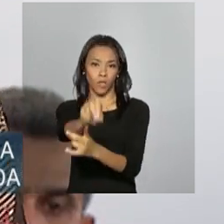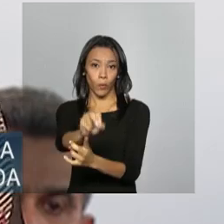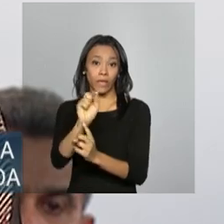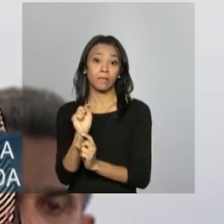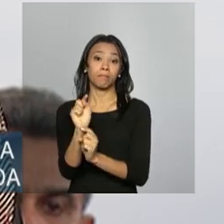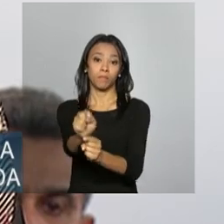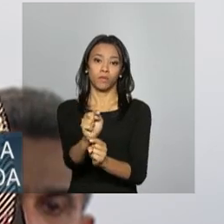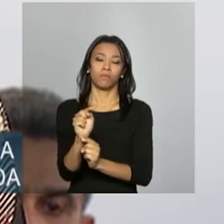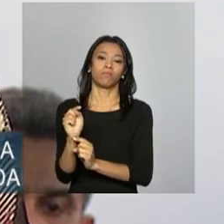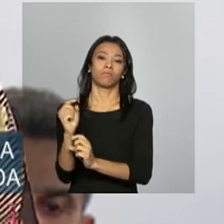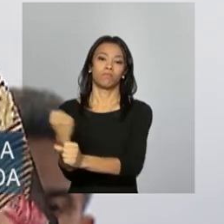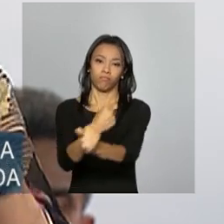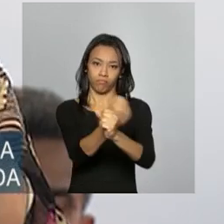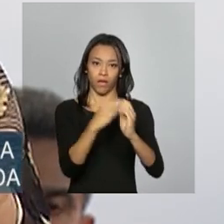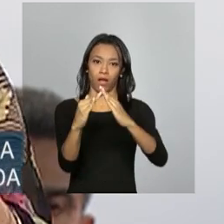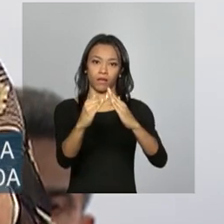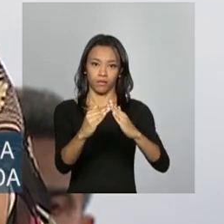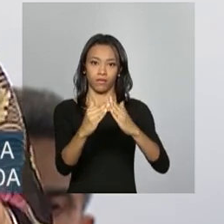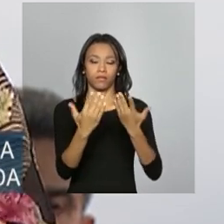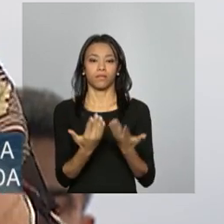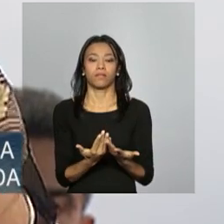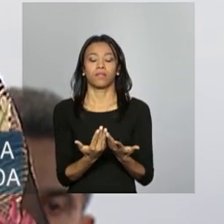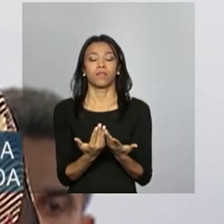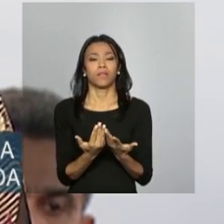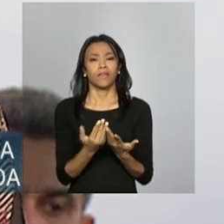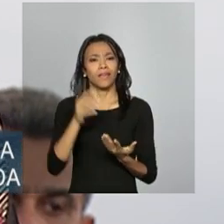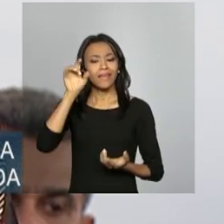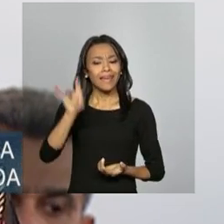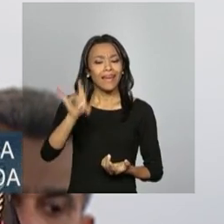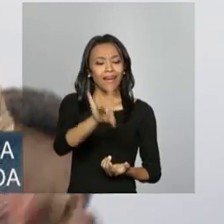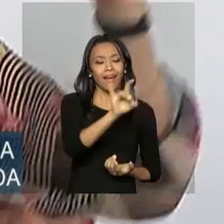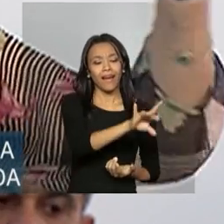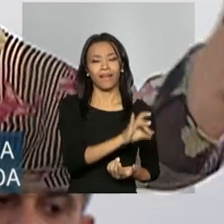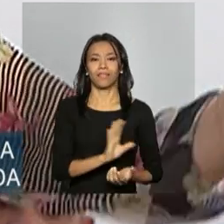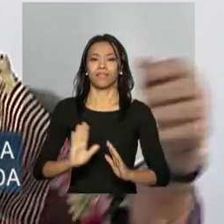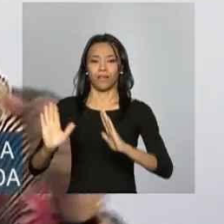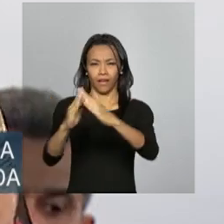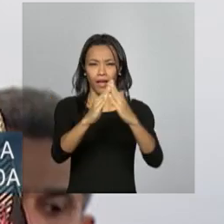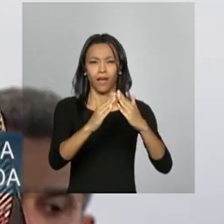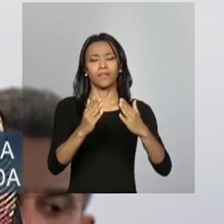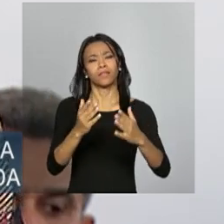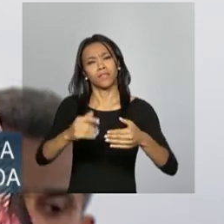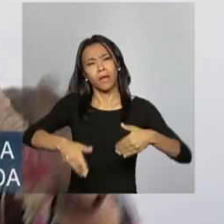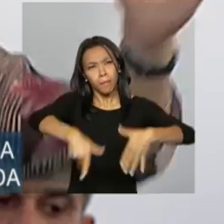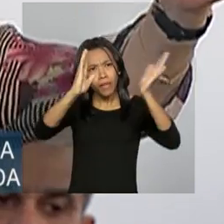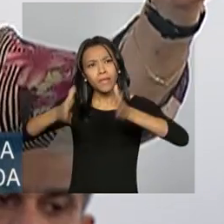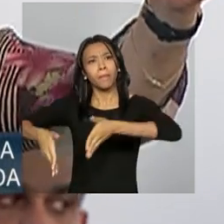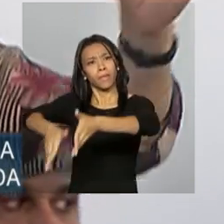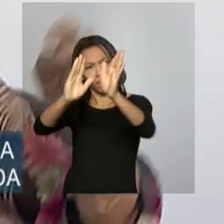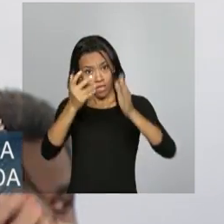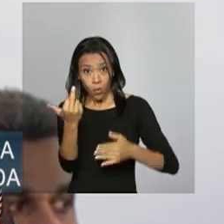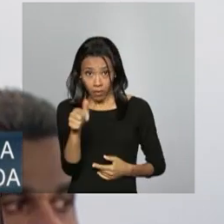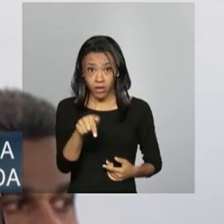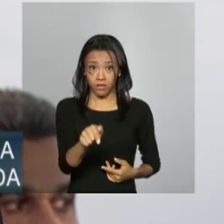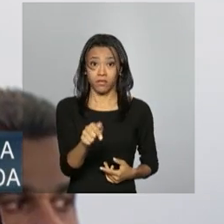5.750.000 moradias. Em cada uma dessas casas, desses apartamentos, como esse